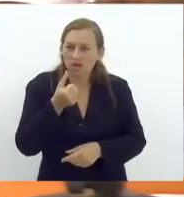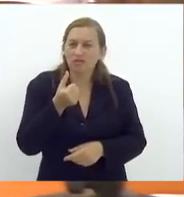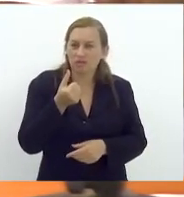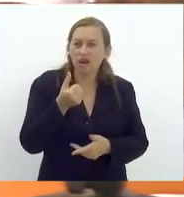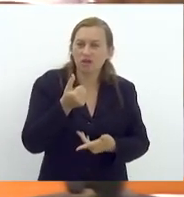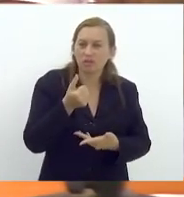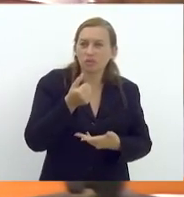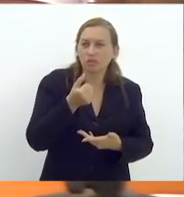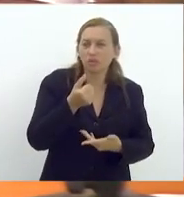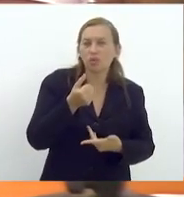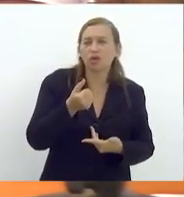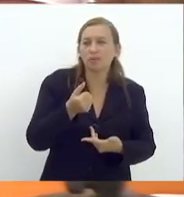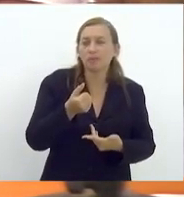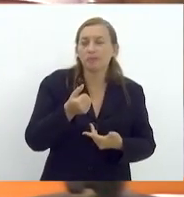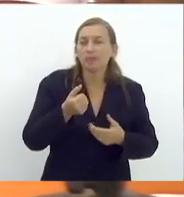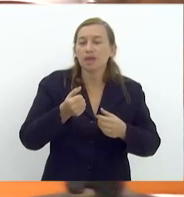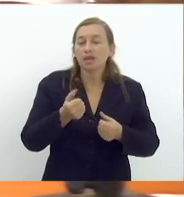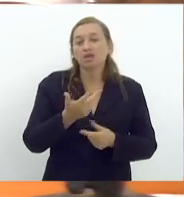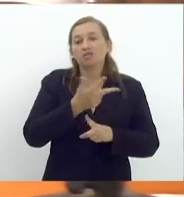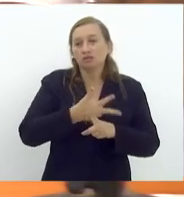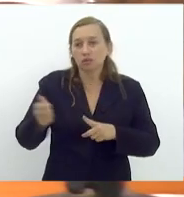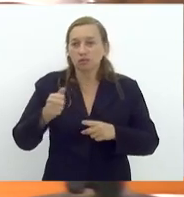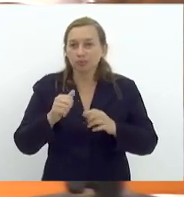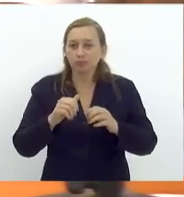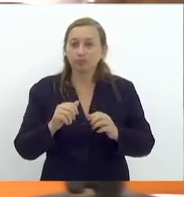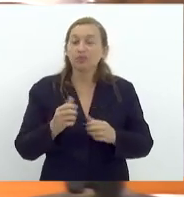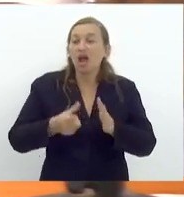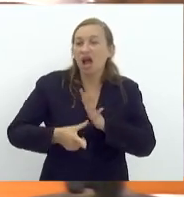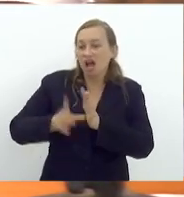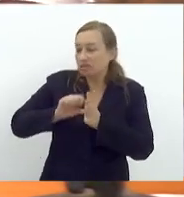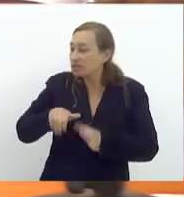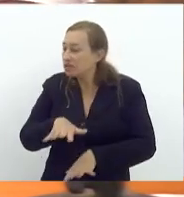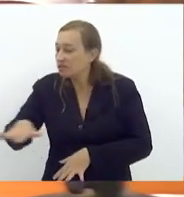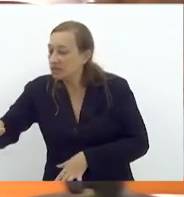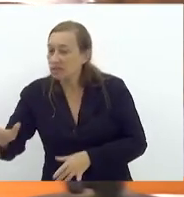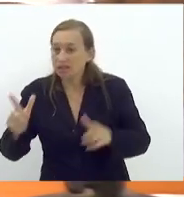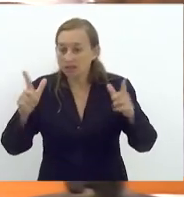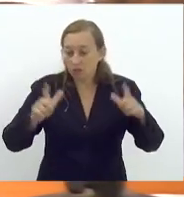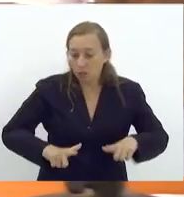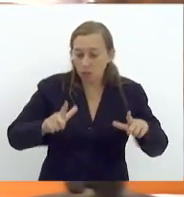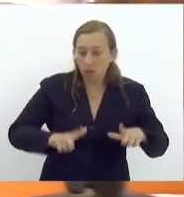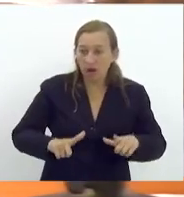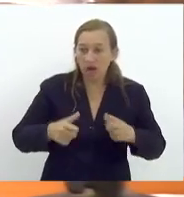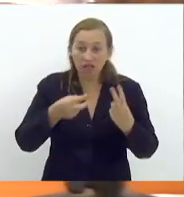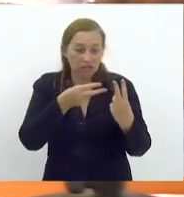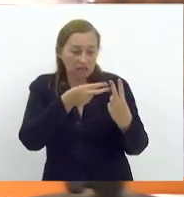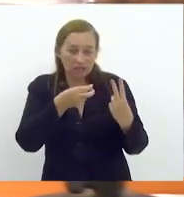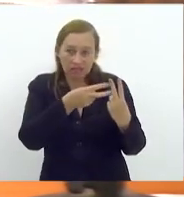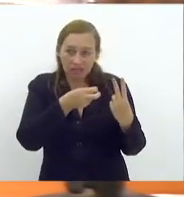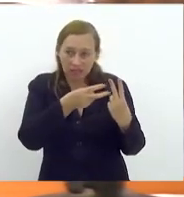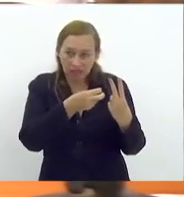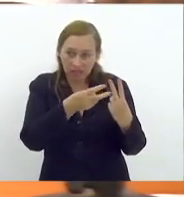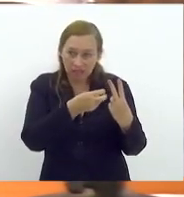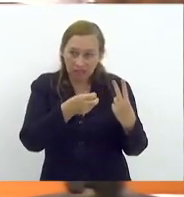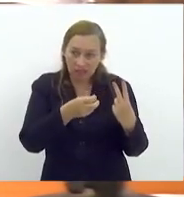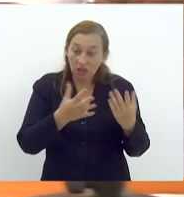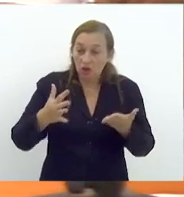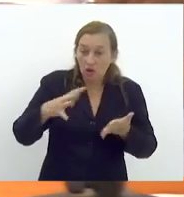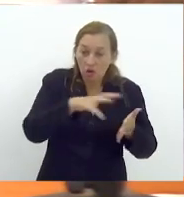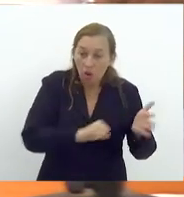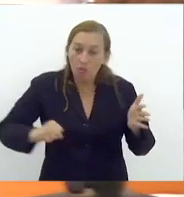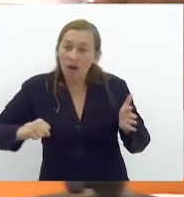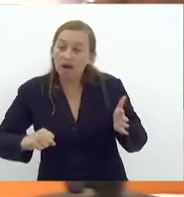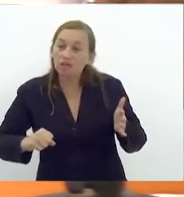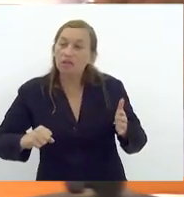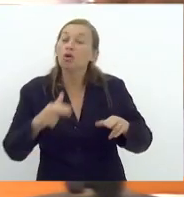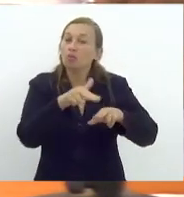histórias de conquistas juntos antes de ser favela que é território indígena que está roubado e por